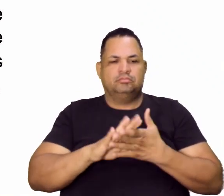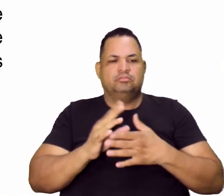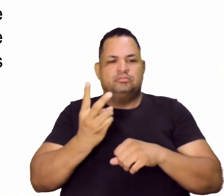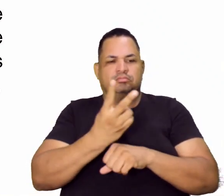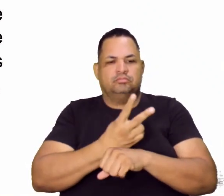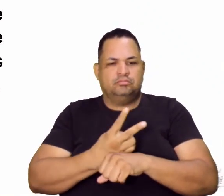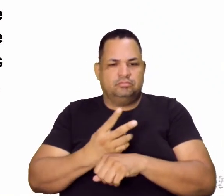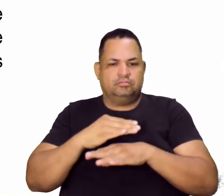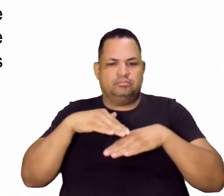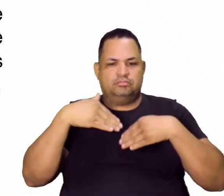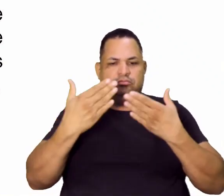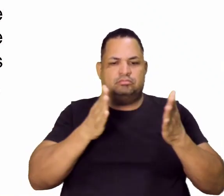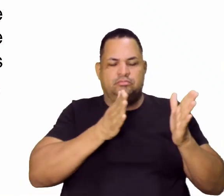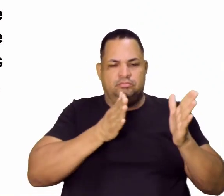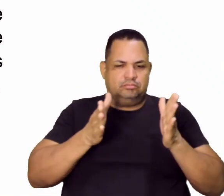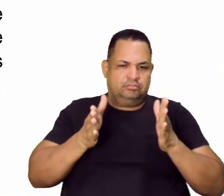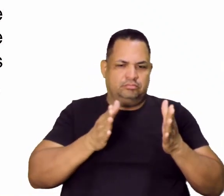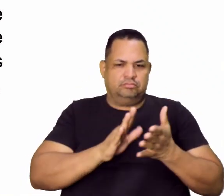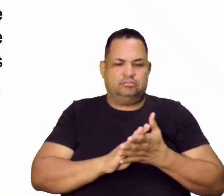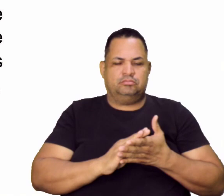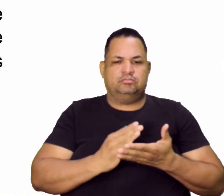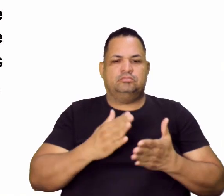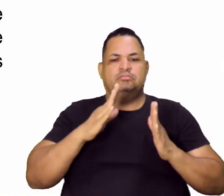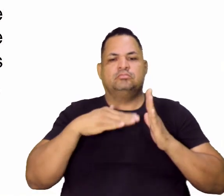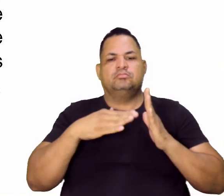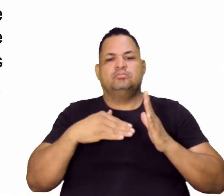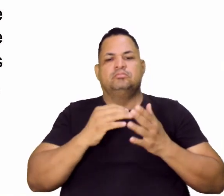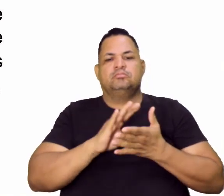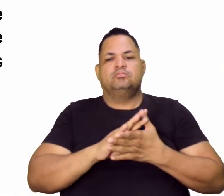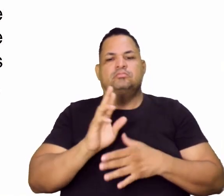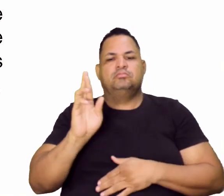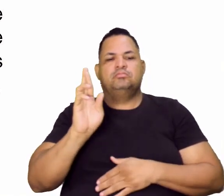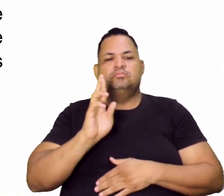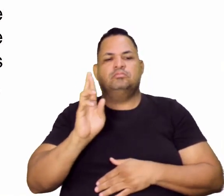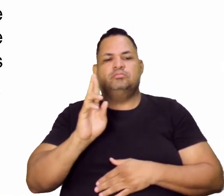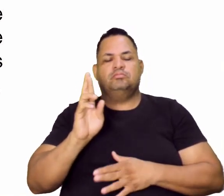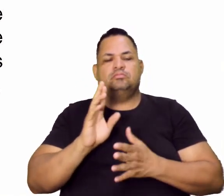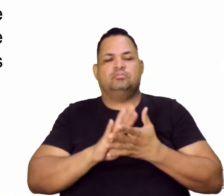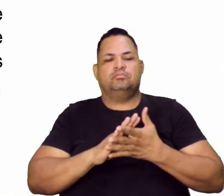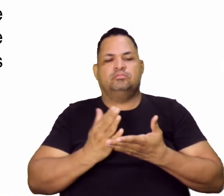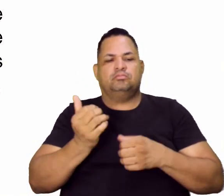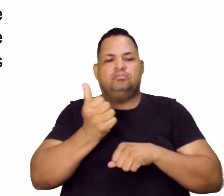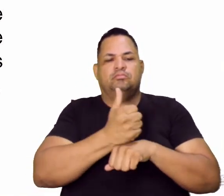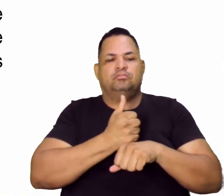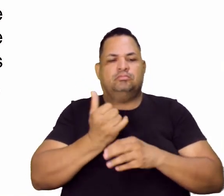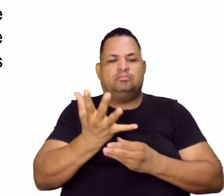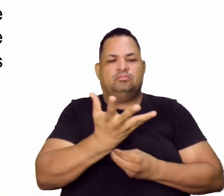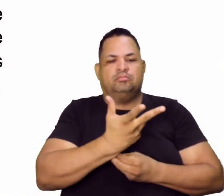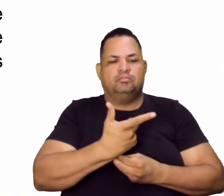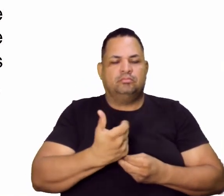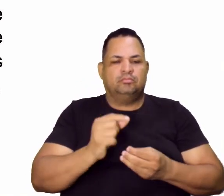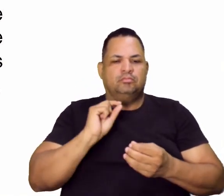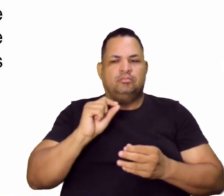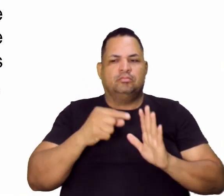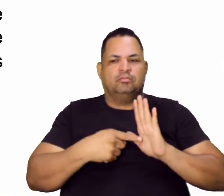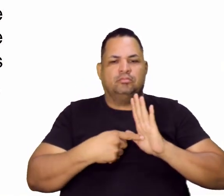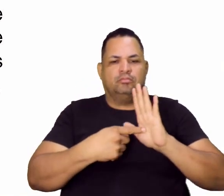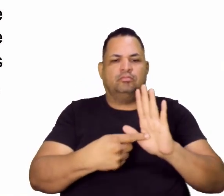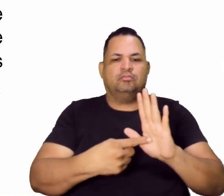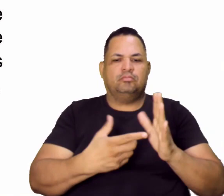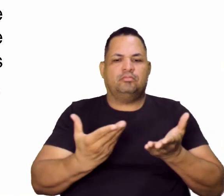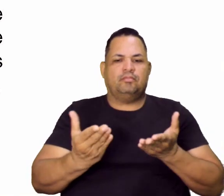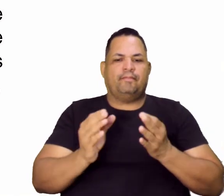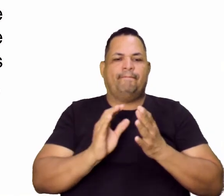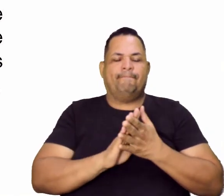procurar saber qual período foi pintado, quem foi a artista, né? O que ela representa